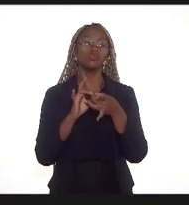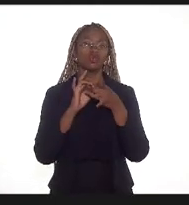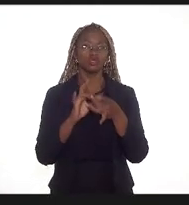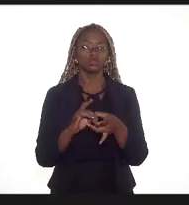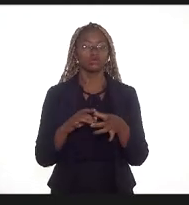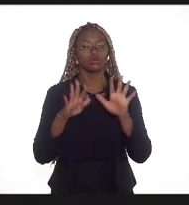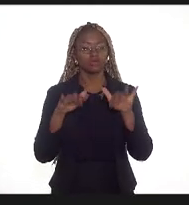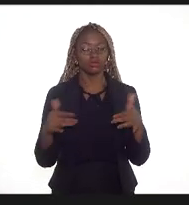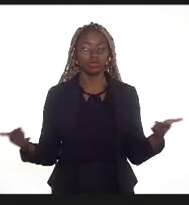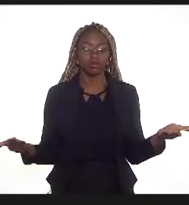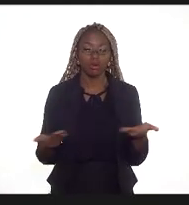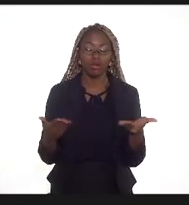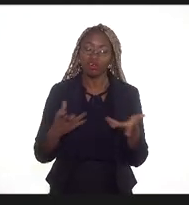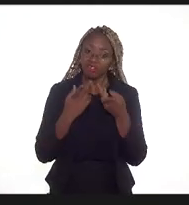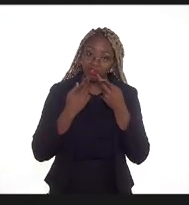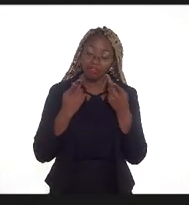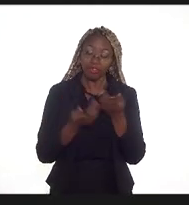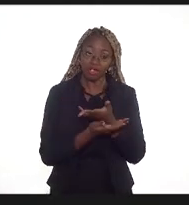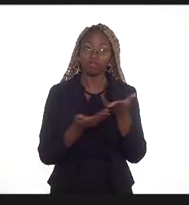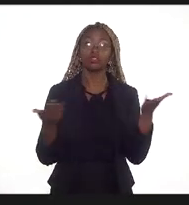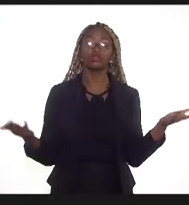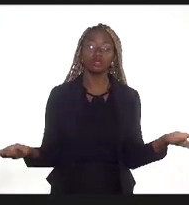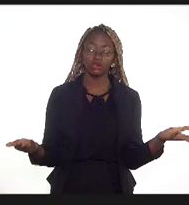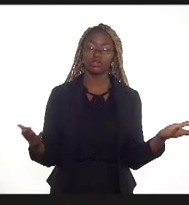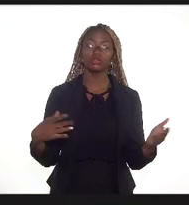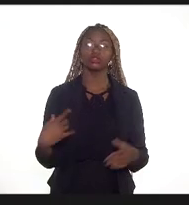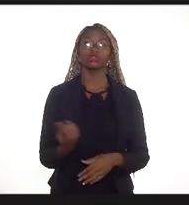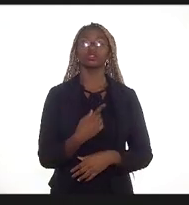final, eu digo aos senhores que teremos uns